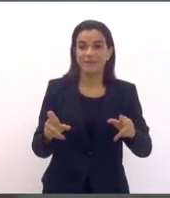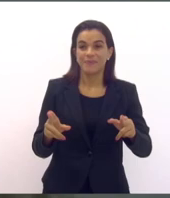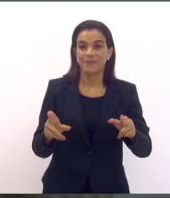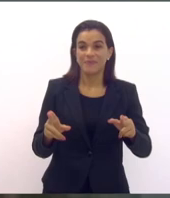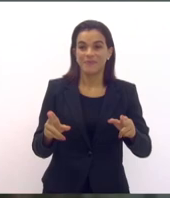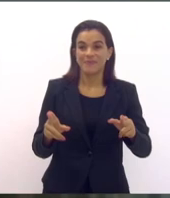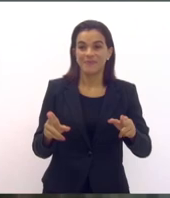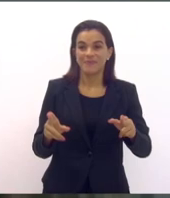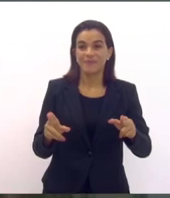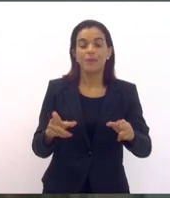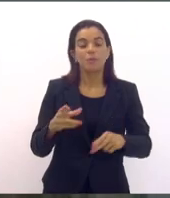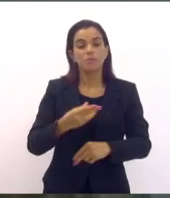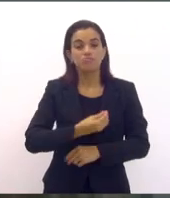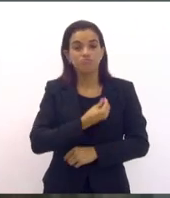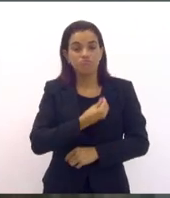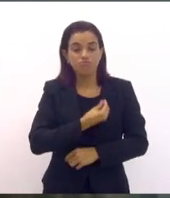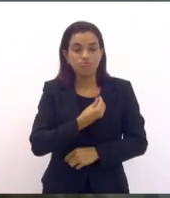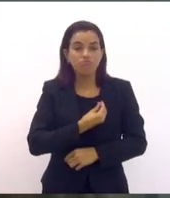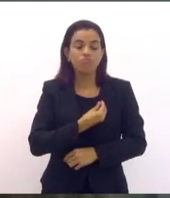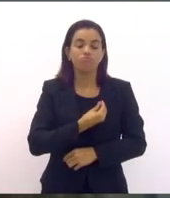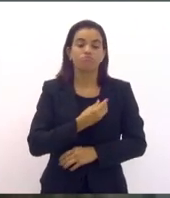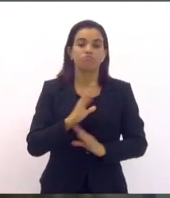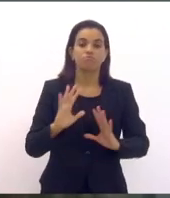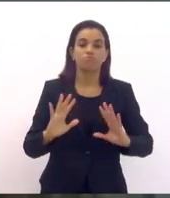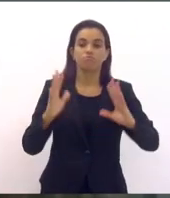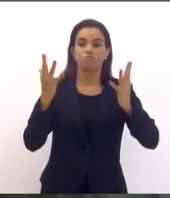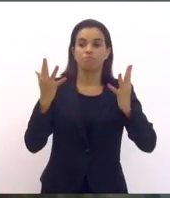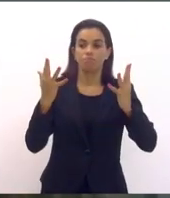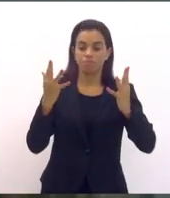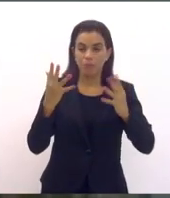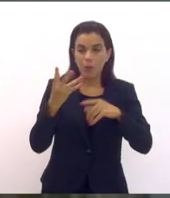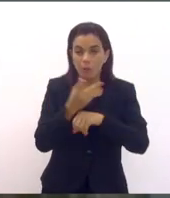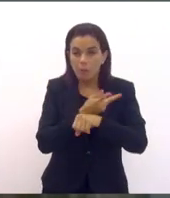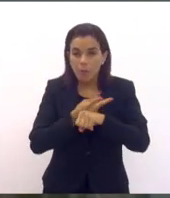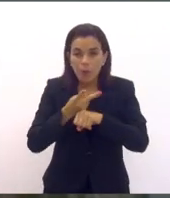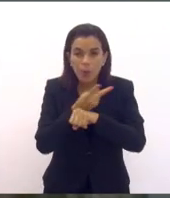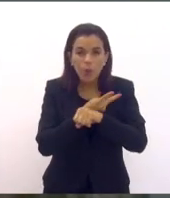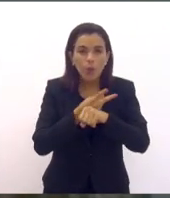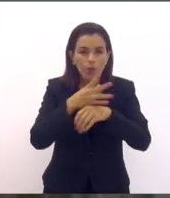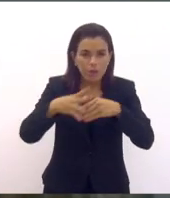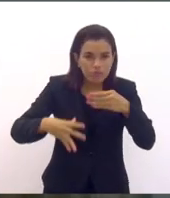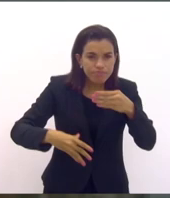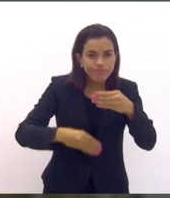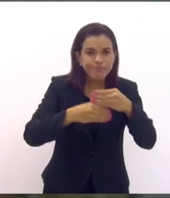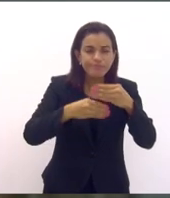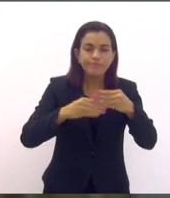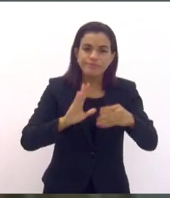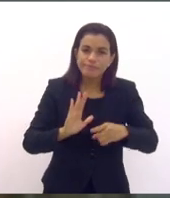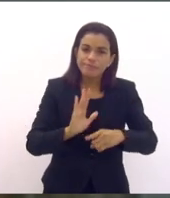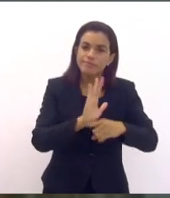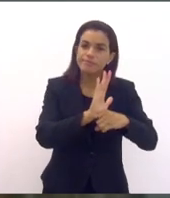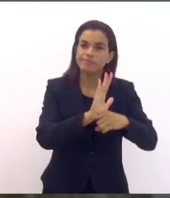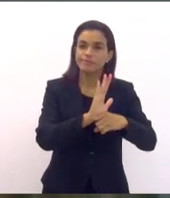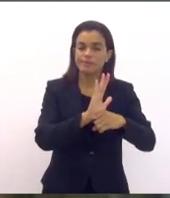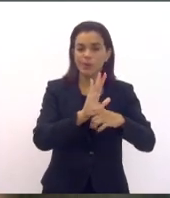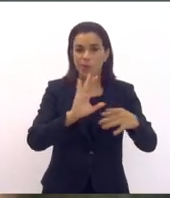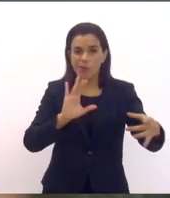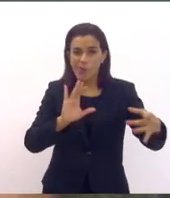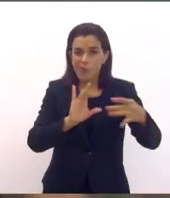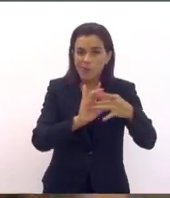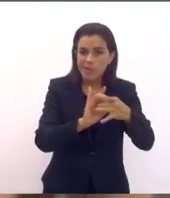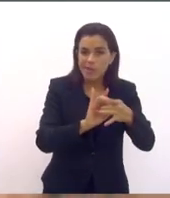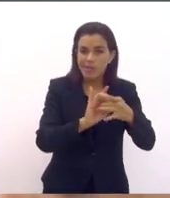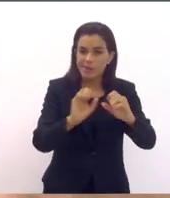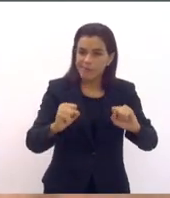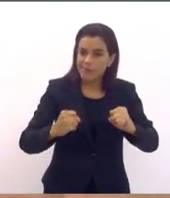por estar presente a este evento buscando somar buscando unir